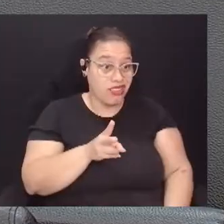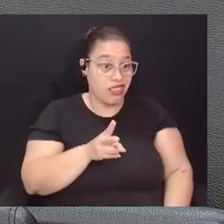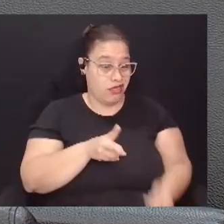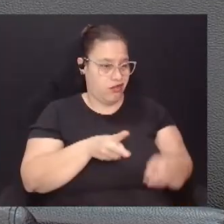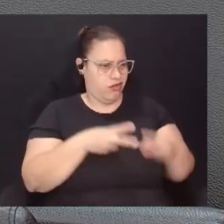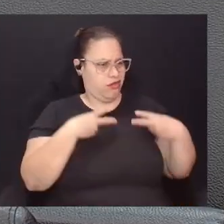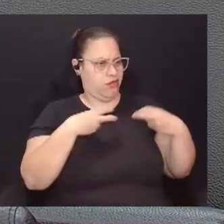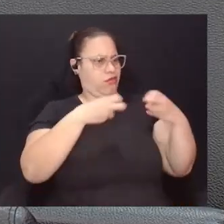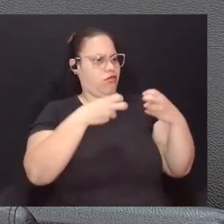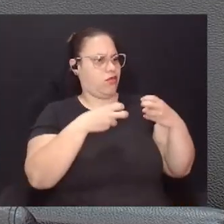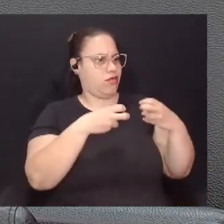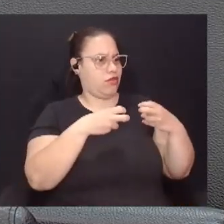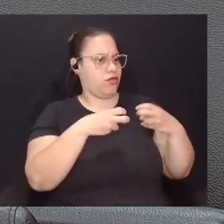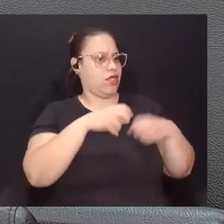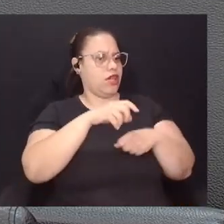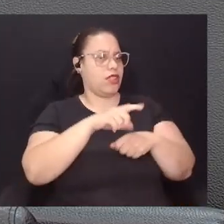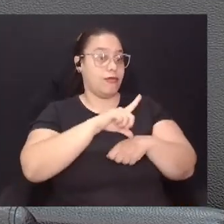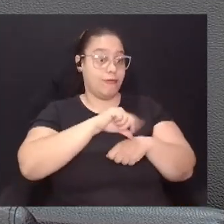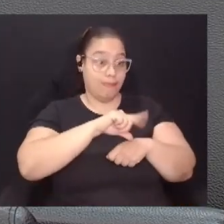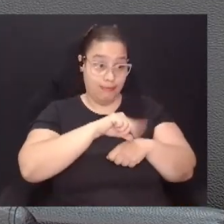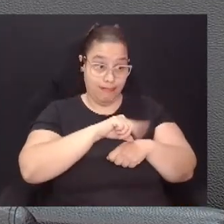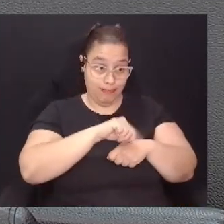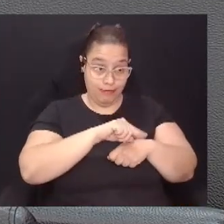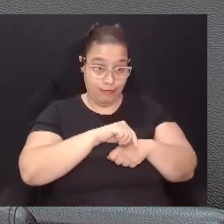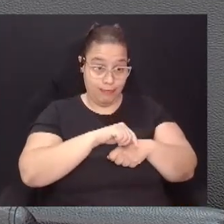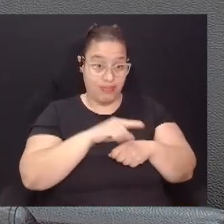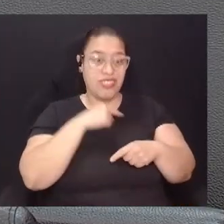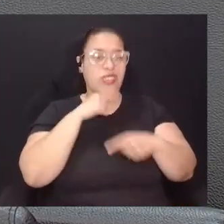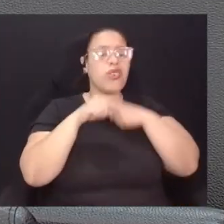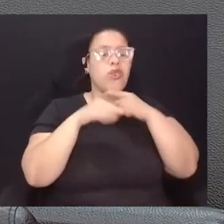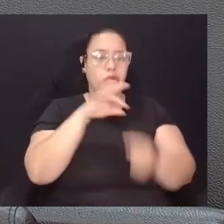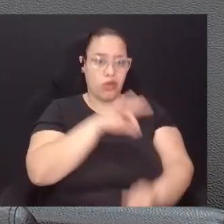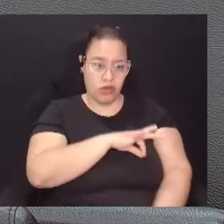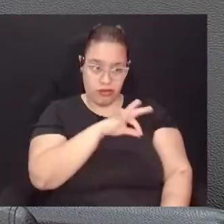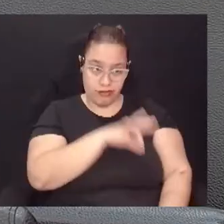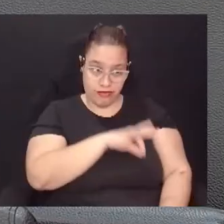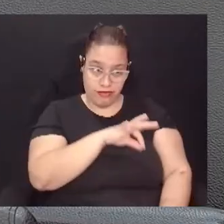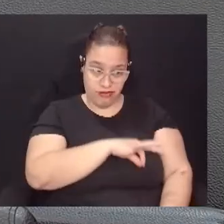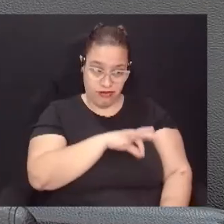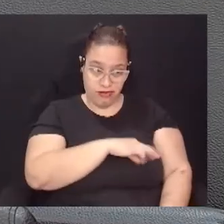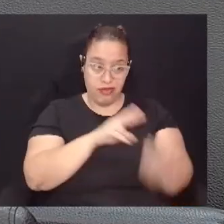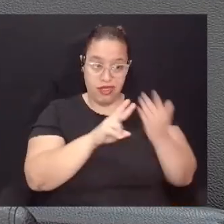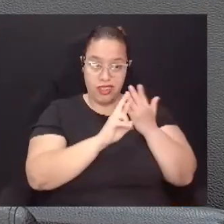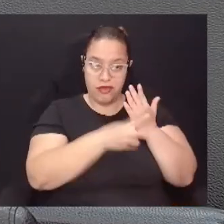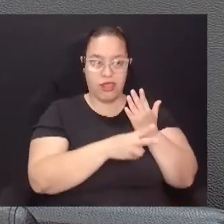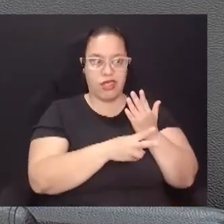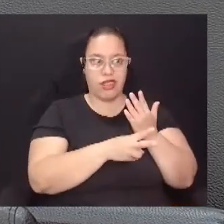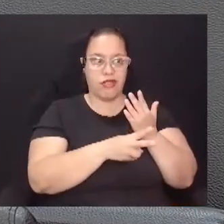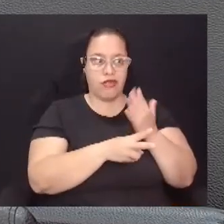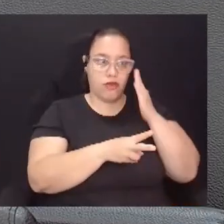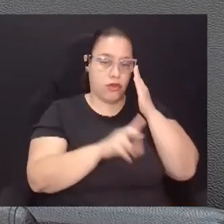elas começaram a perceber que esses atrasos eram cada vez maiores e elas ficaram com dúvida se o salário delas ia ser afetado por conta